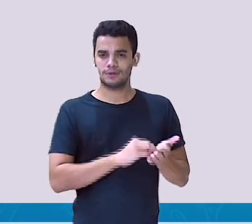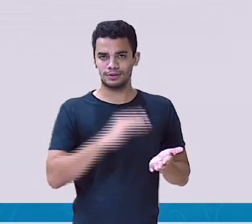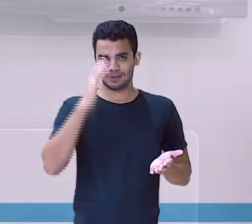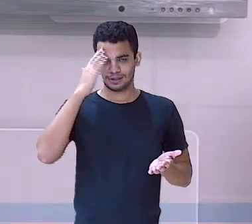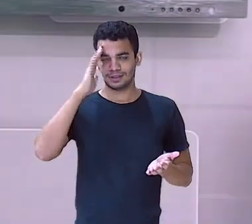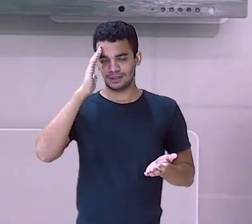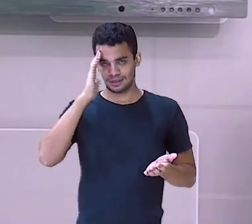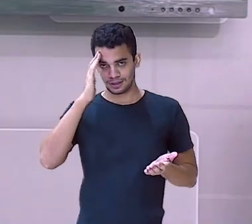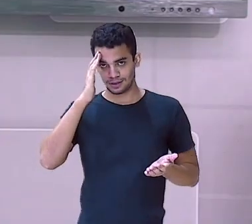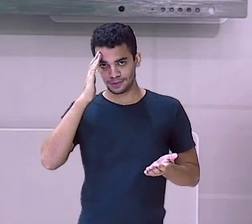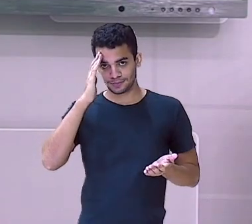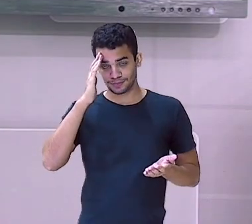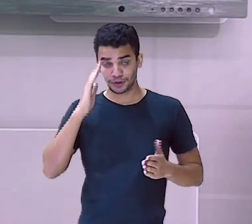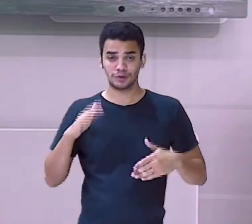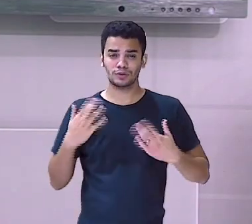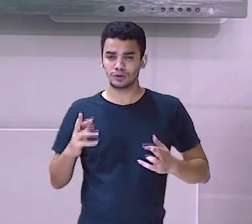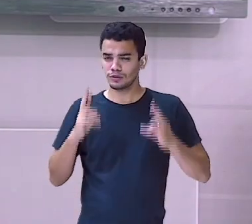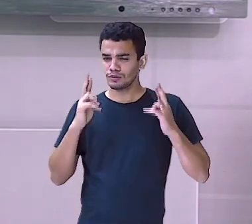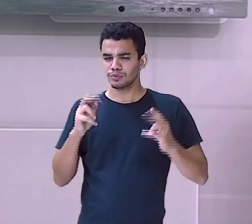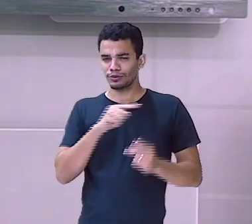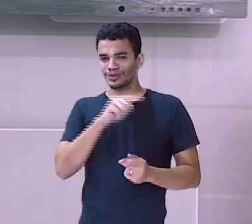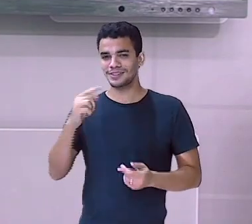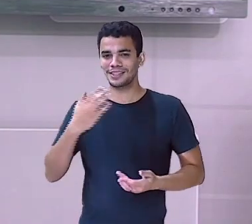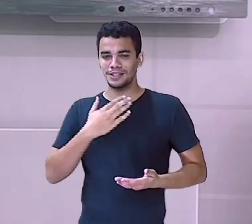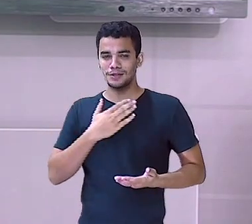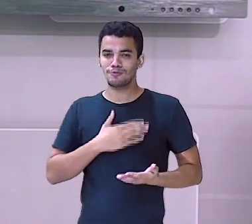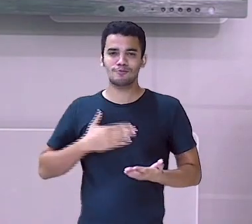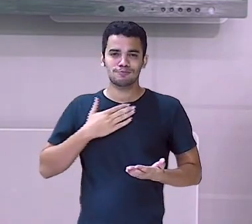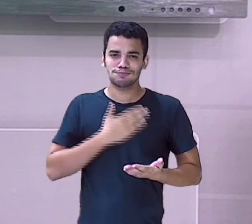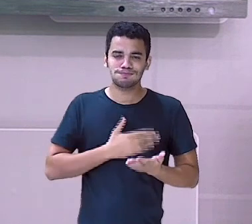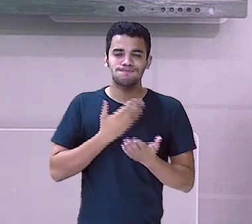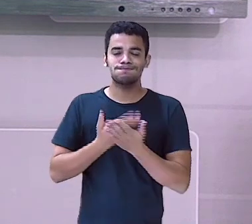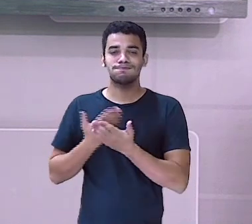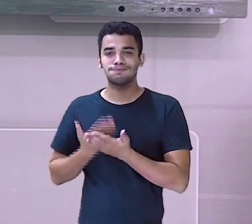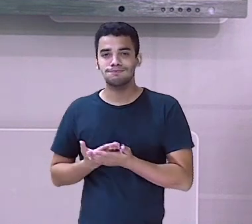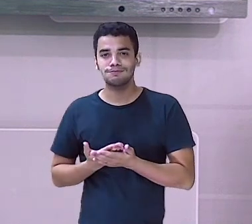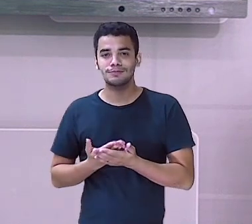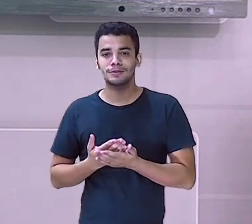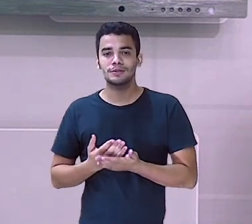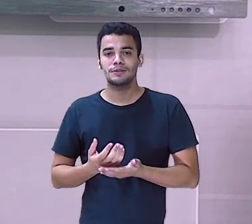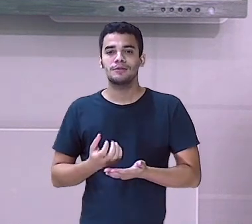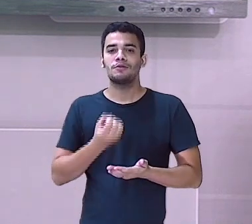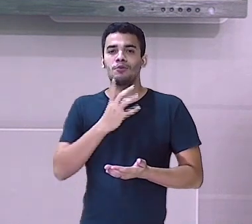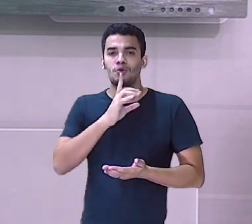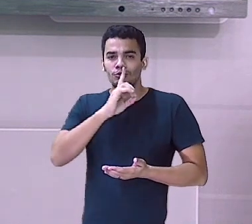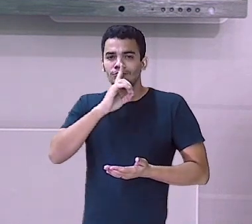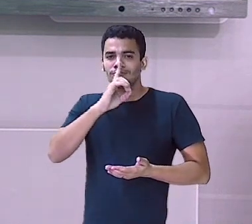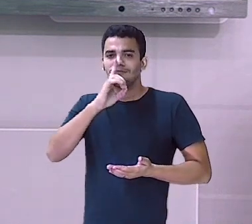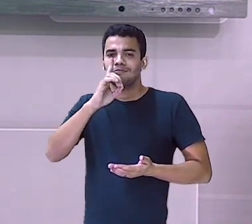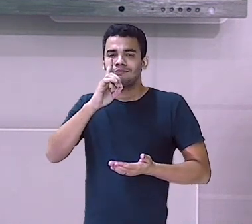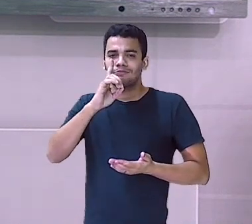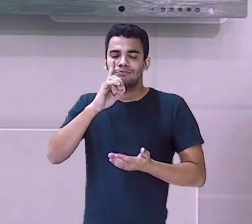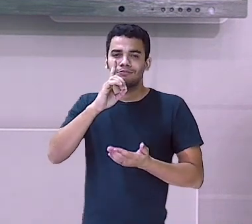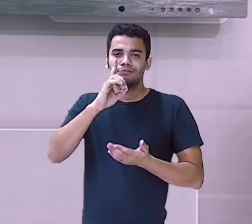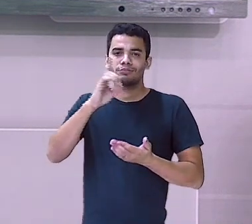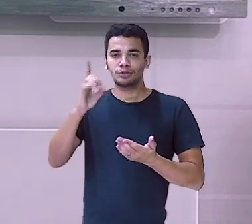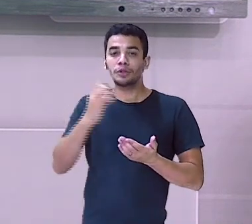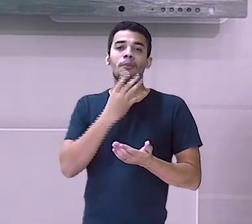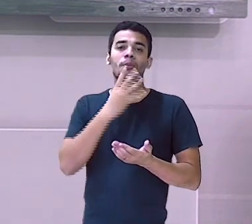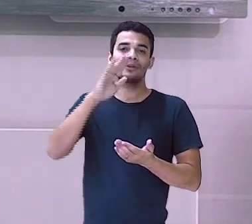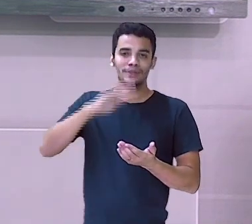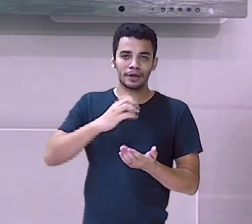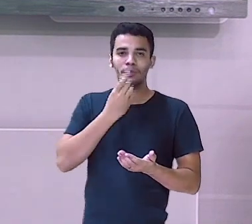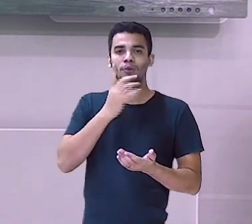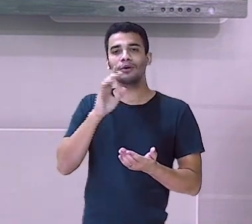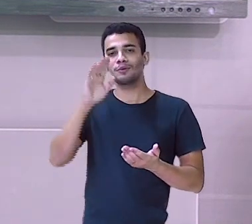seu dia a dia. Espero que vocês tenham gostado e desejo a todos vocês um bom trabalho. E para acessar as nossas atividades